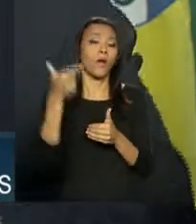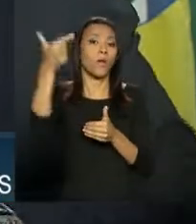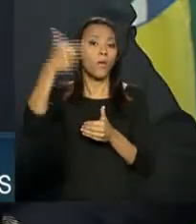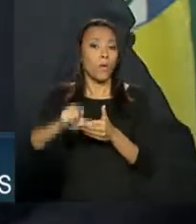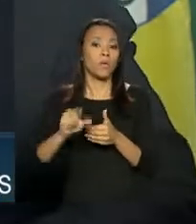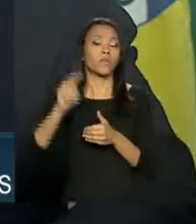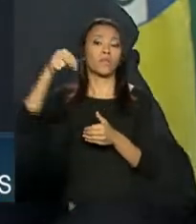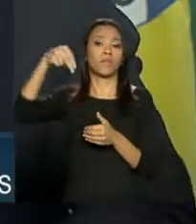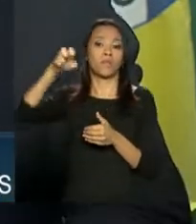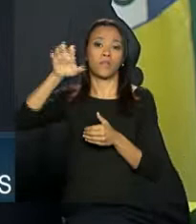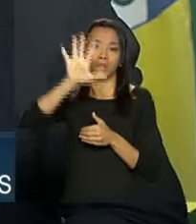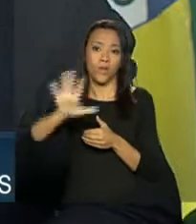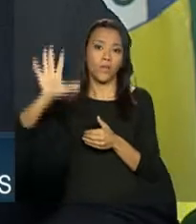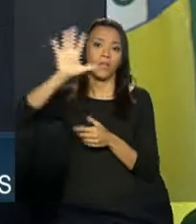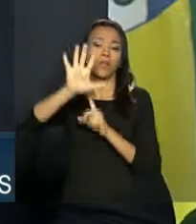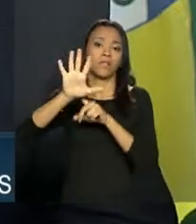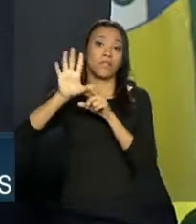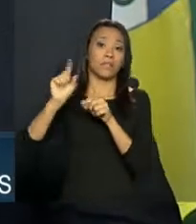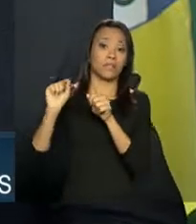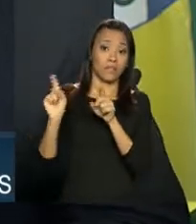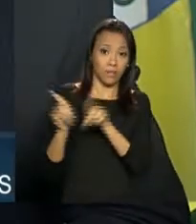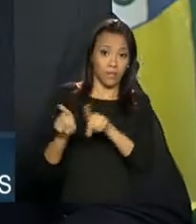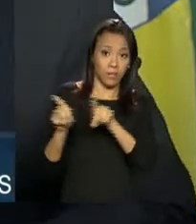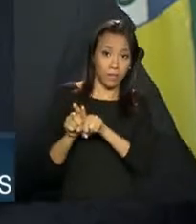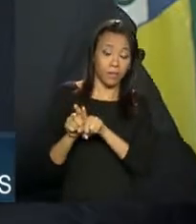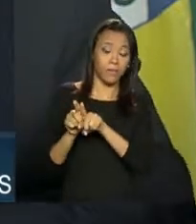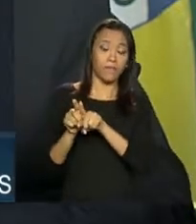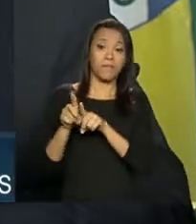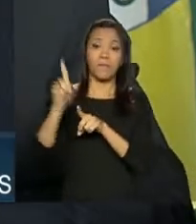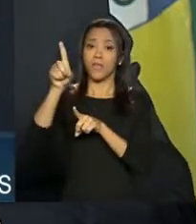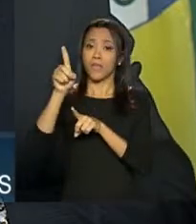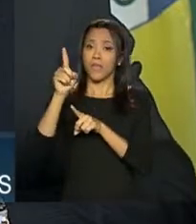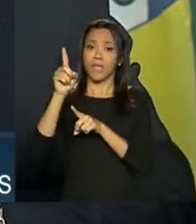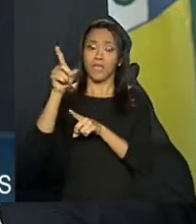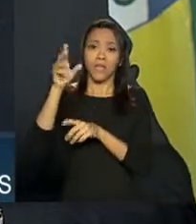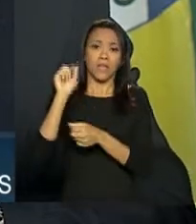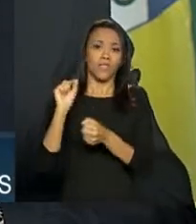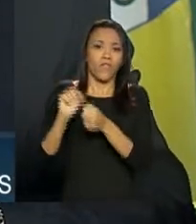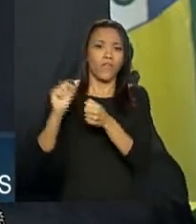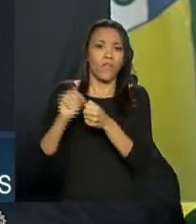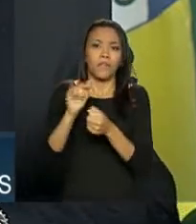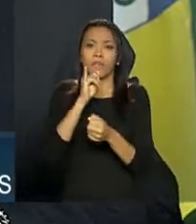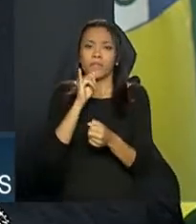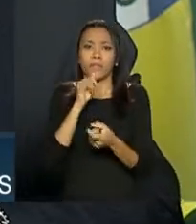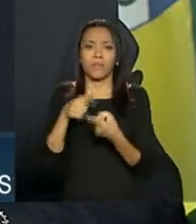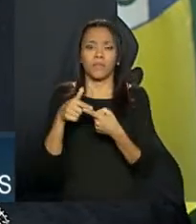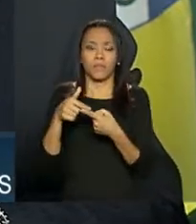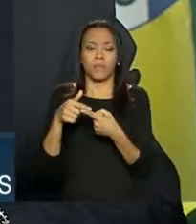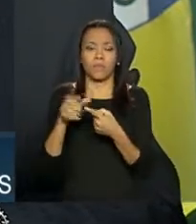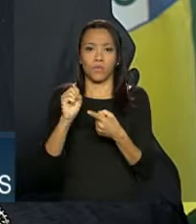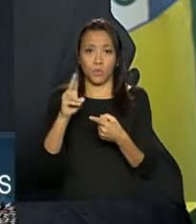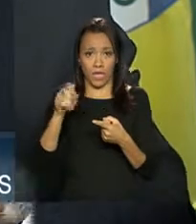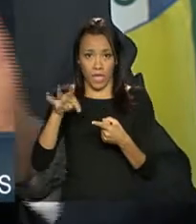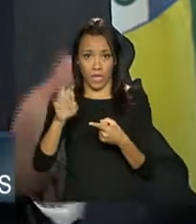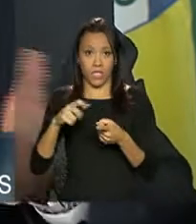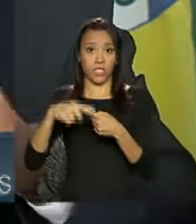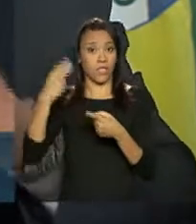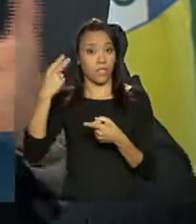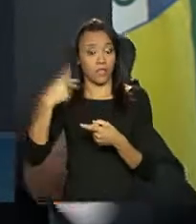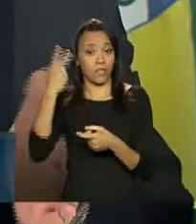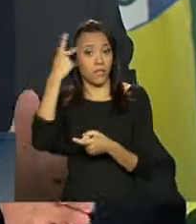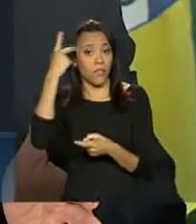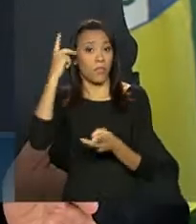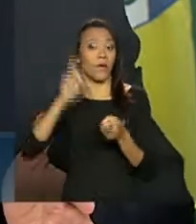elas não são aplicáveis na região metropolitana do Estado de São Paulo Minas Gerais